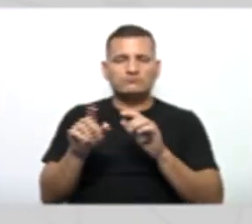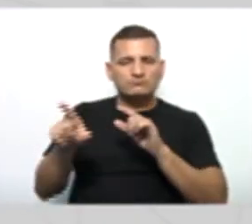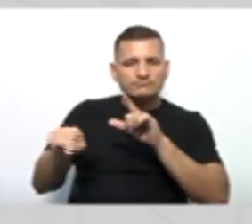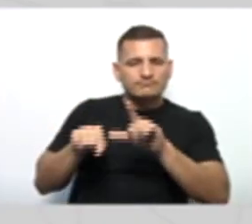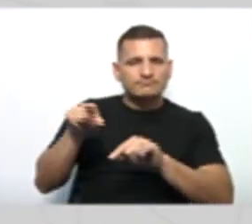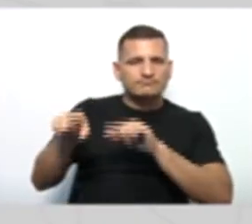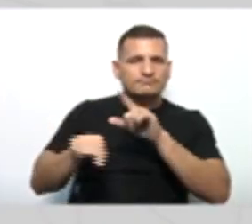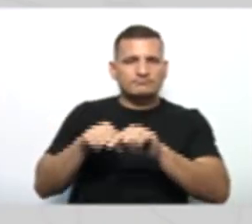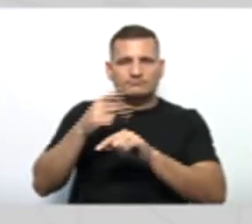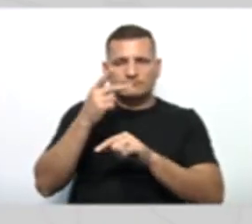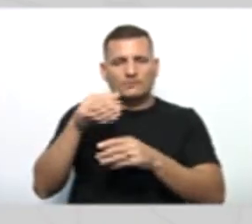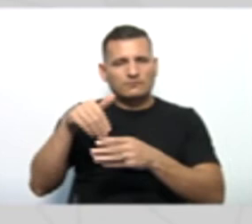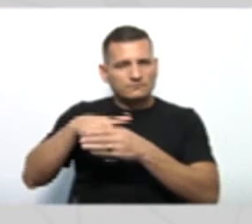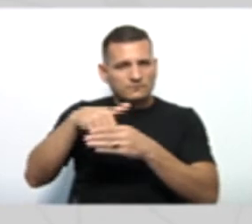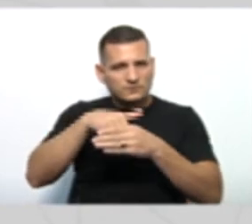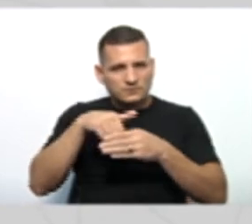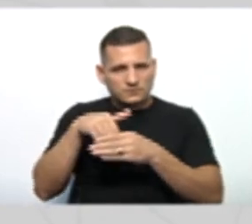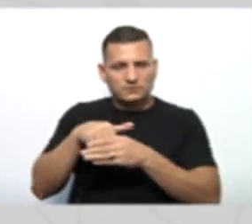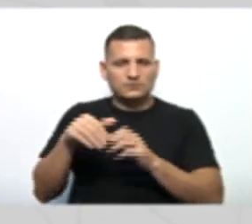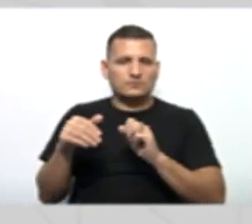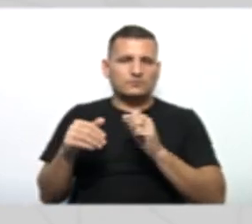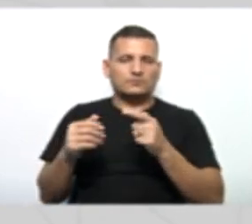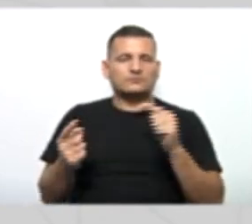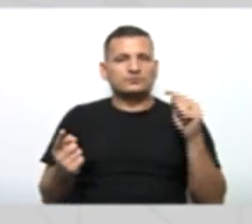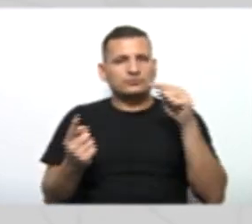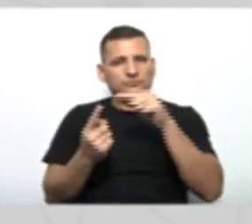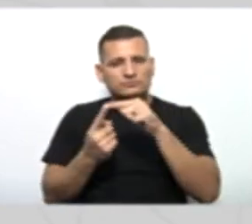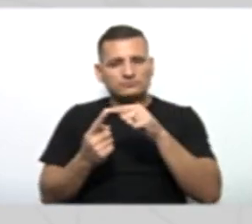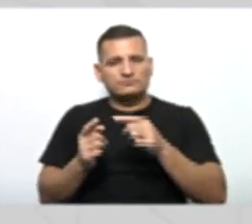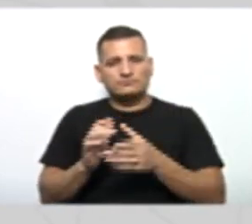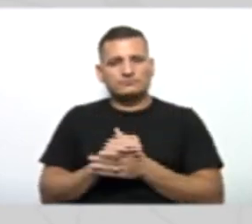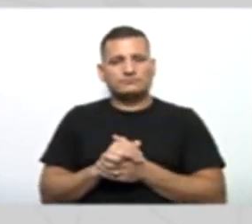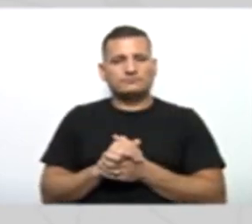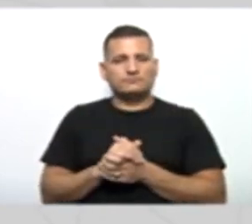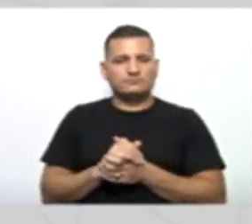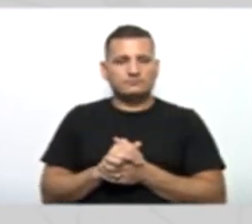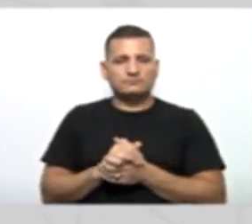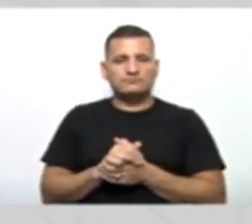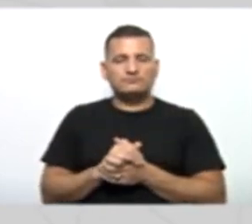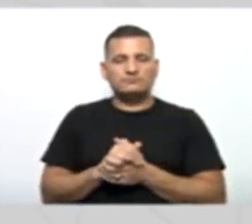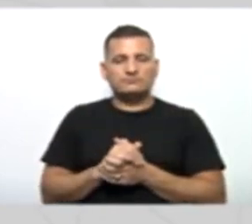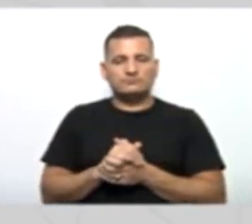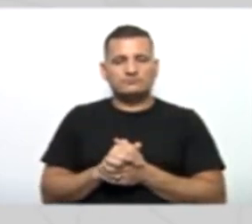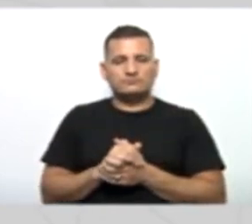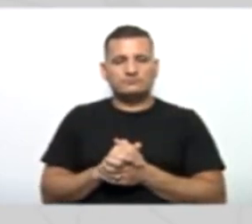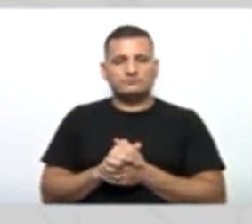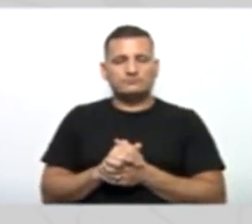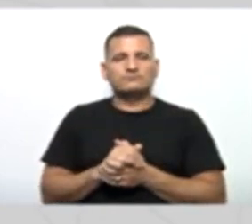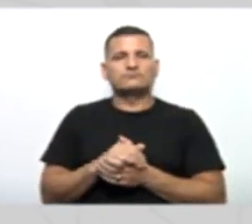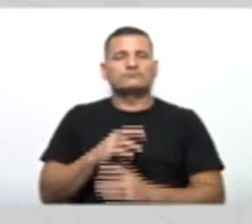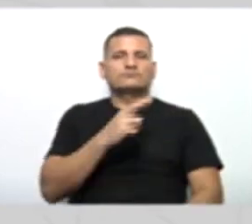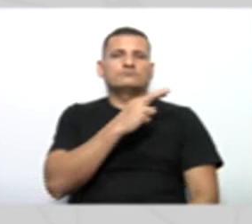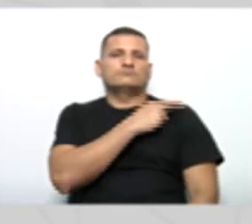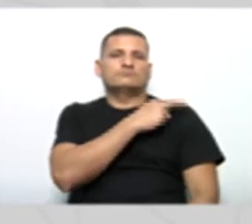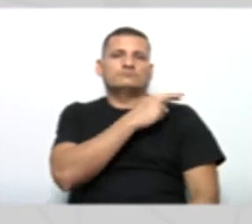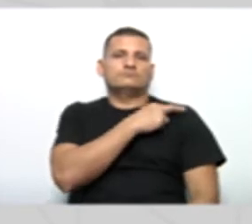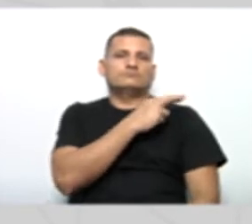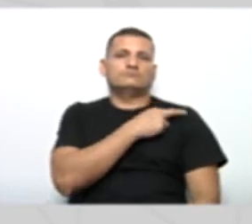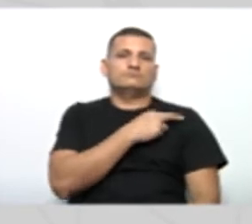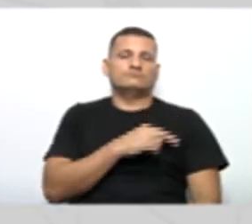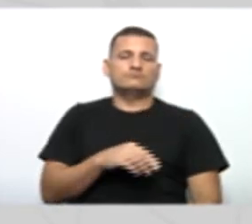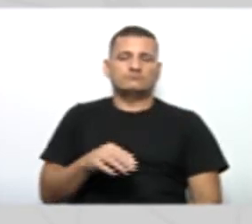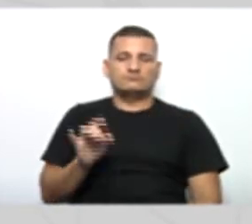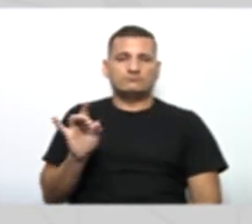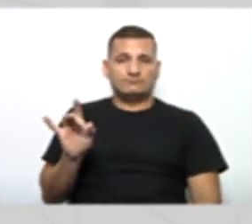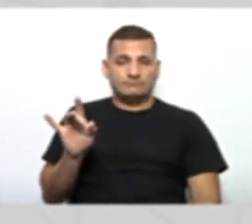a escolha se vai ser feita uma eleição se vão ser indicados as atributos poluições o que cada membro da comissão de ética vai